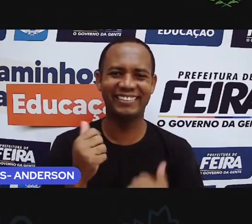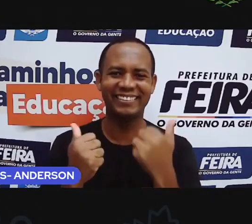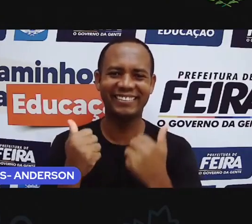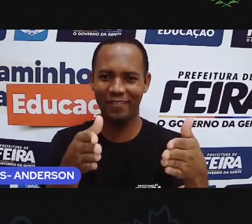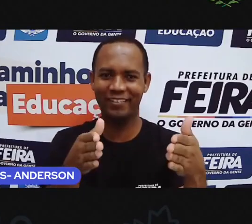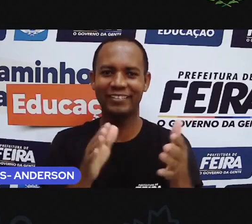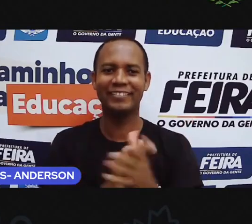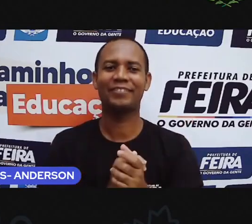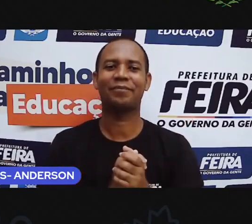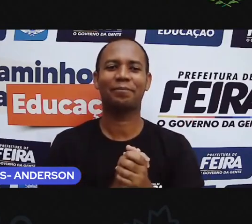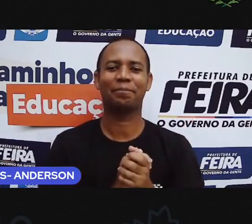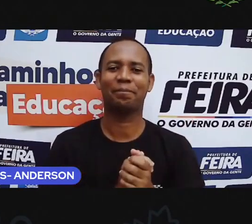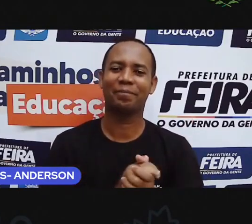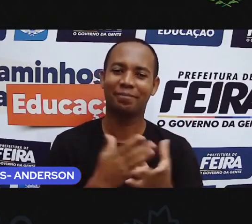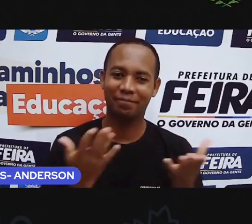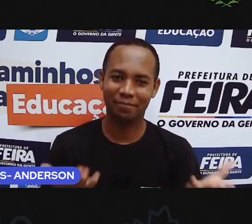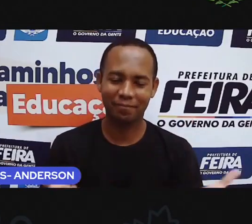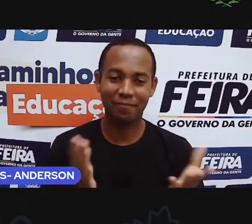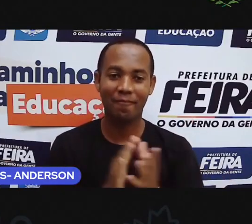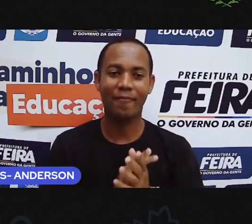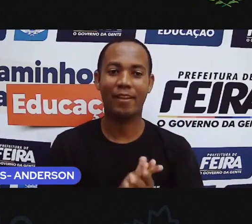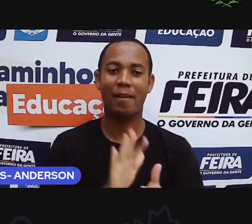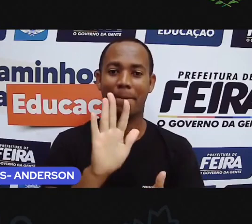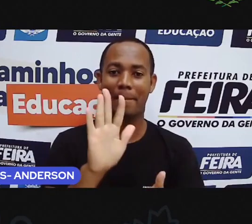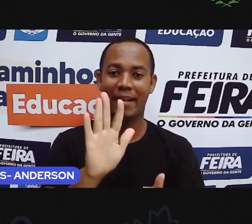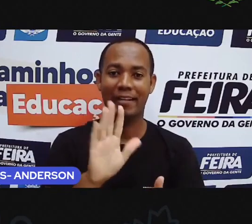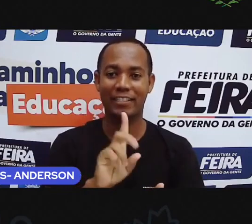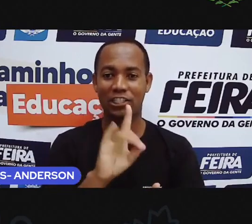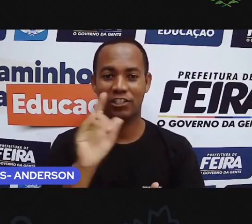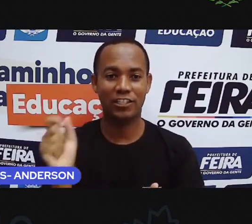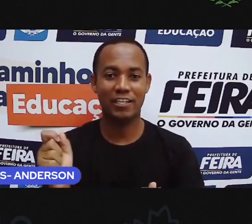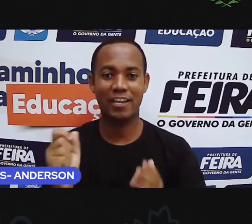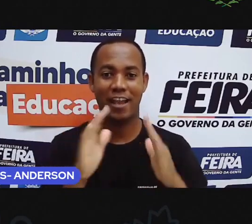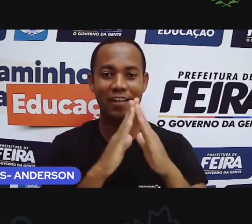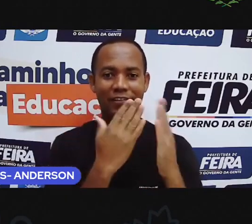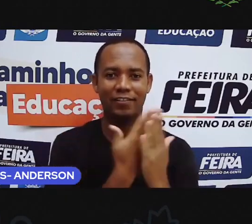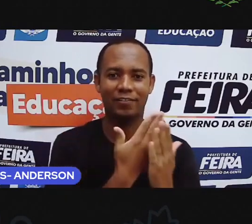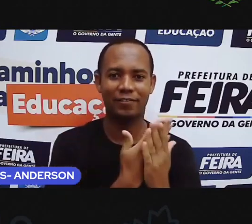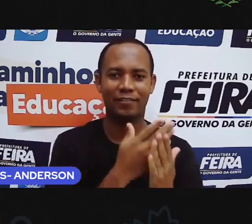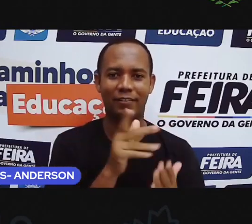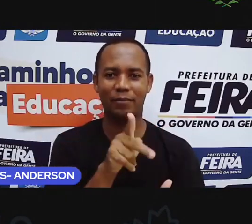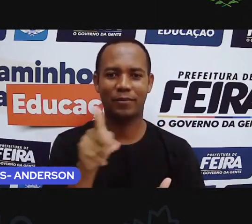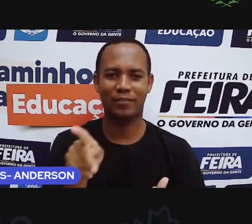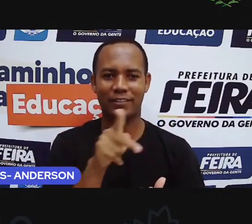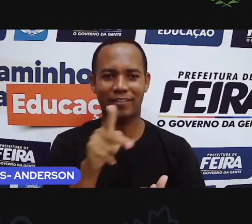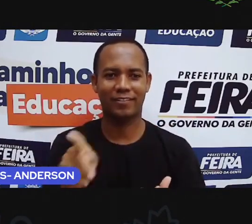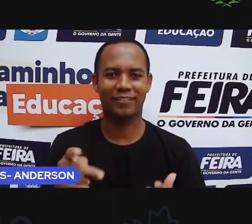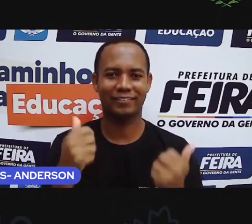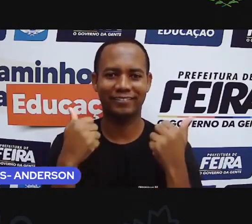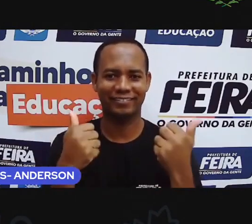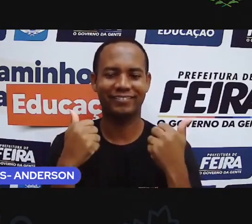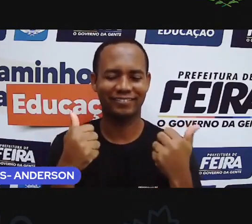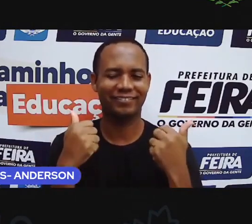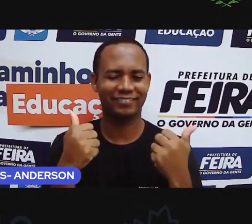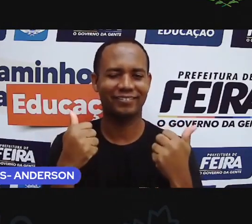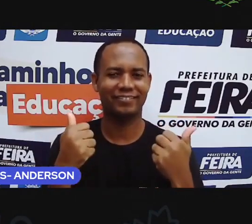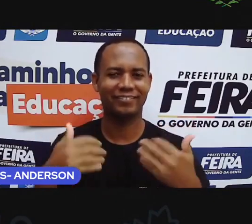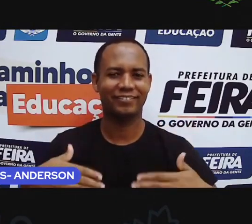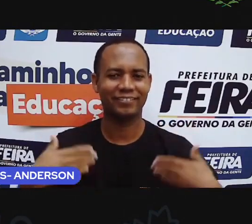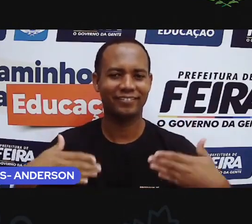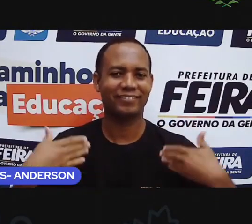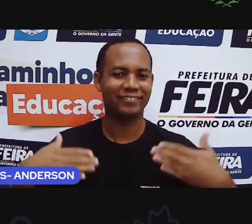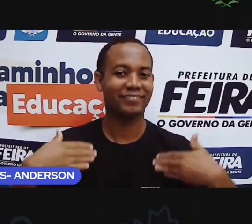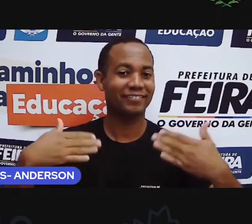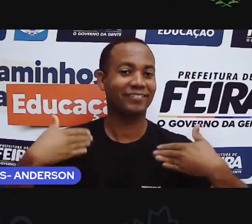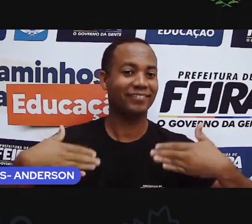Oi, tudo bem? Vamos lá. Mais um dia de aula com a Pró Maria. Quem está animado aí? Anderson está animado. Mostra a